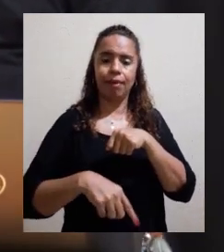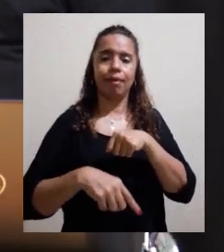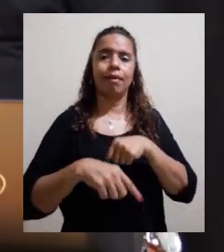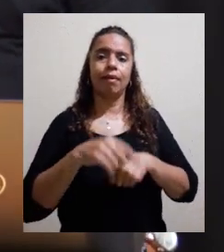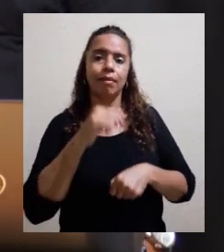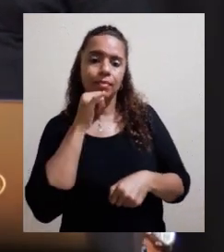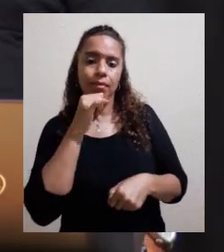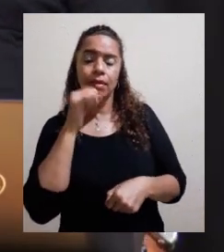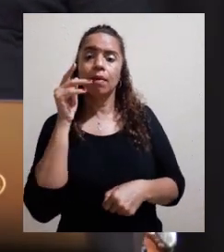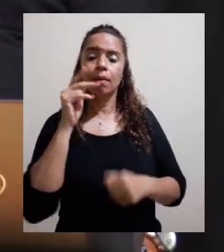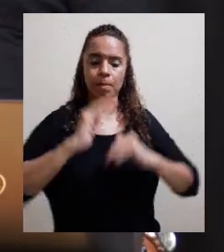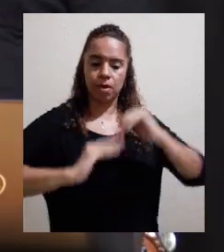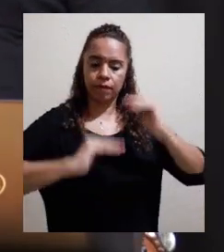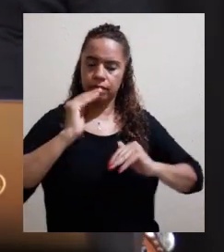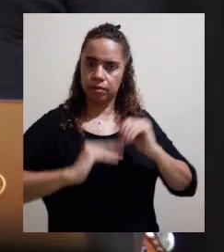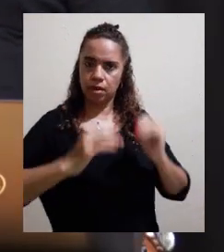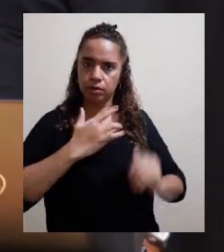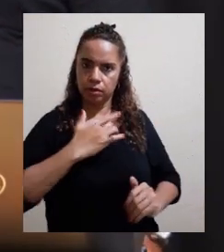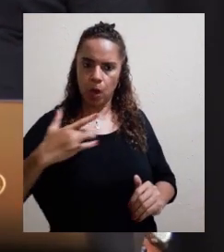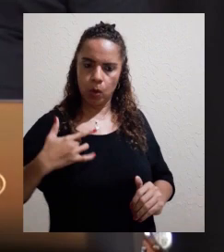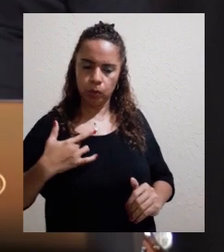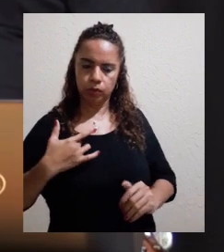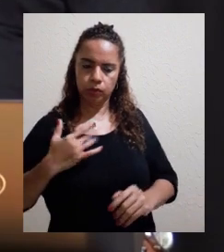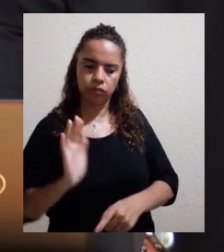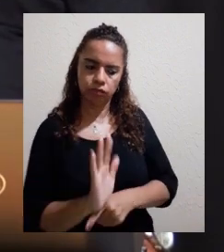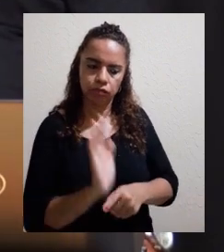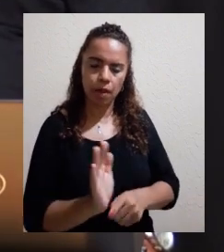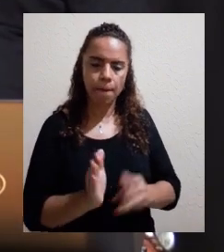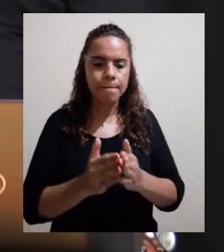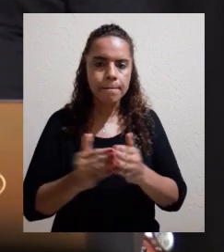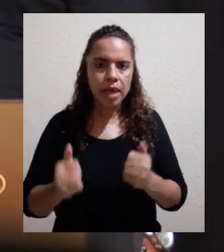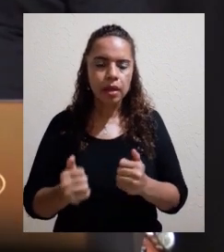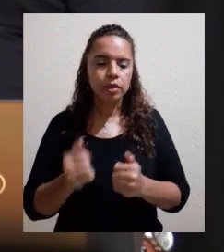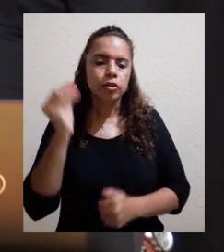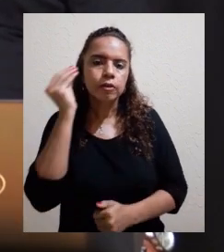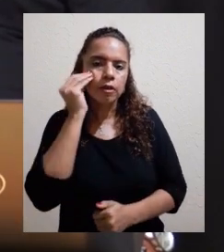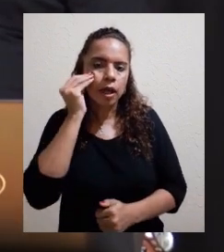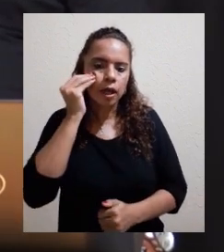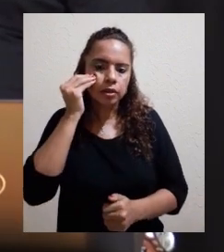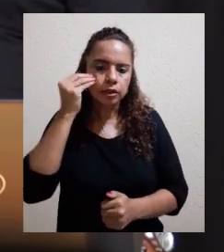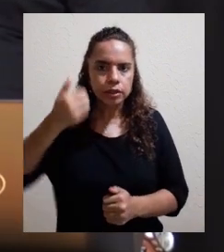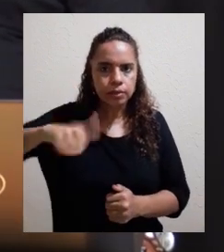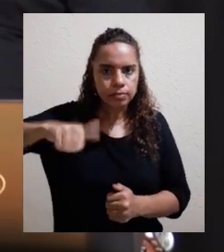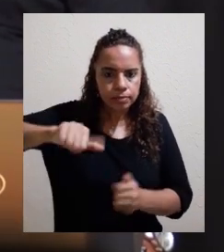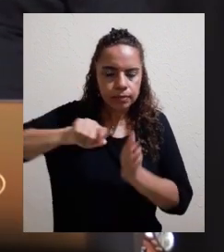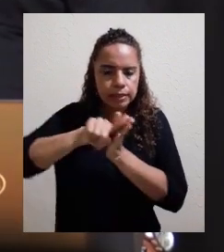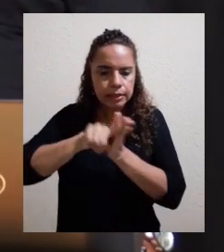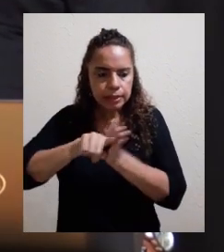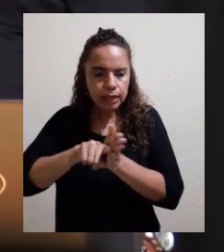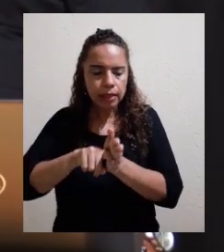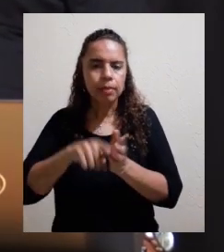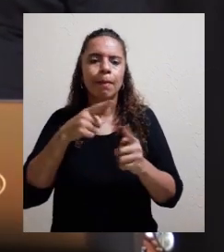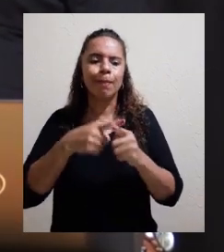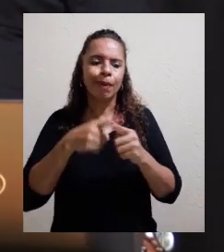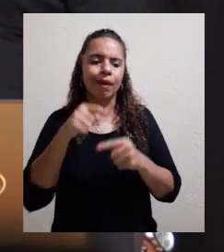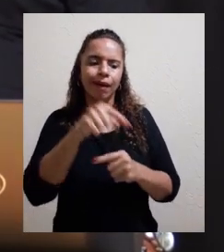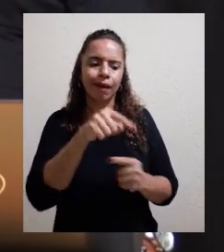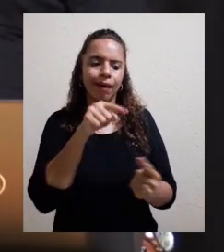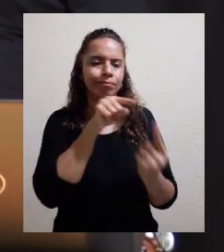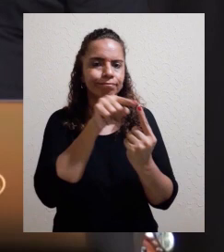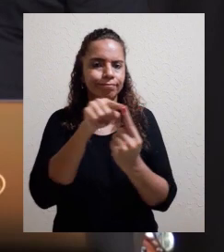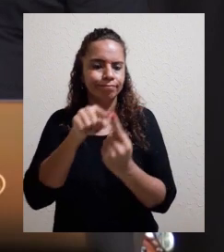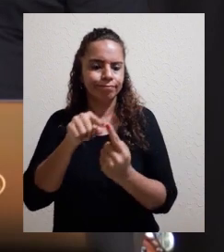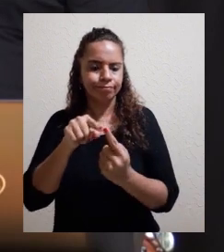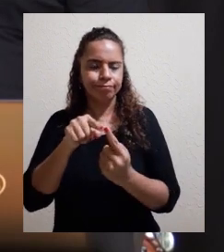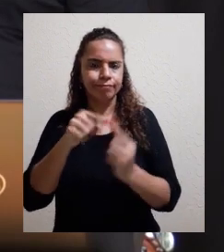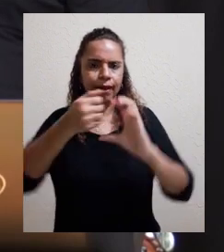Isso quer dizer que o profissional de saúde que atende aquele caso ou que solicita um teste diagnóstico, porque aquele paciente se enquadrou na